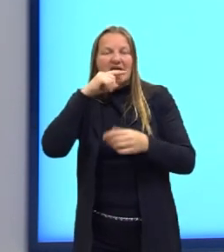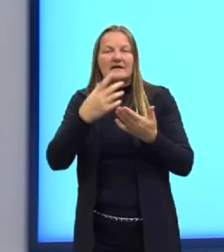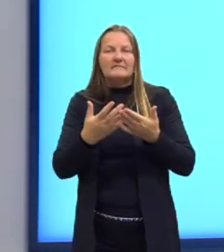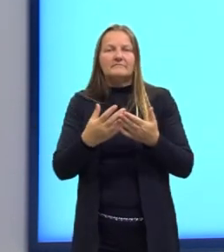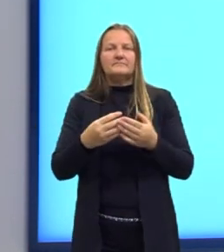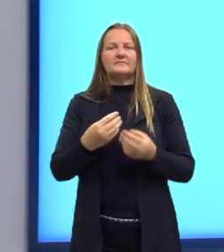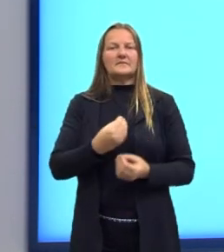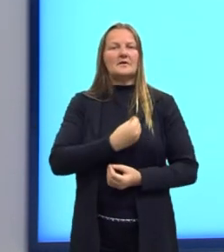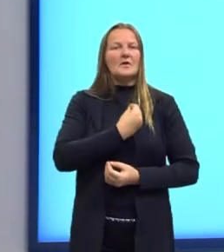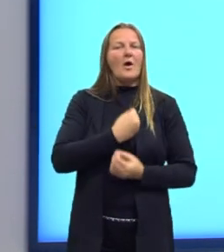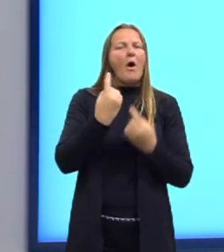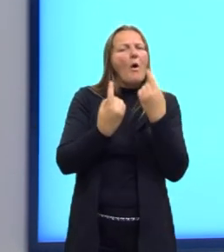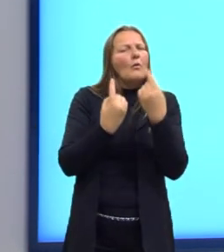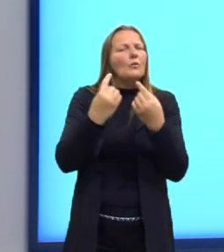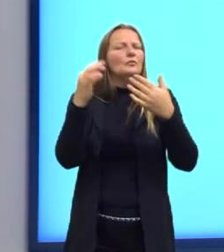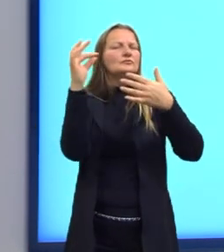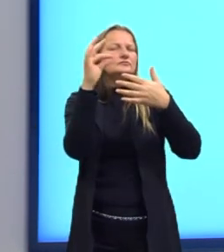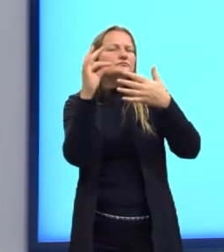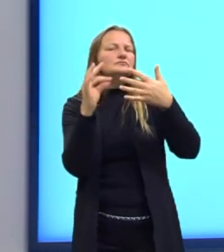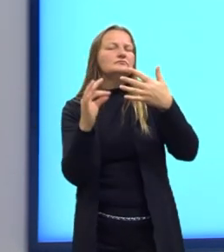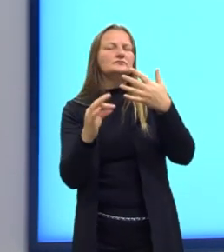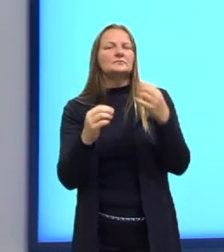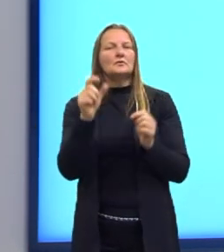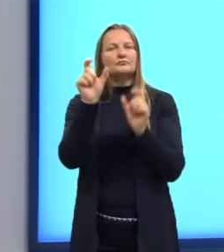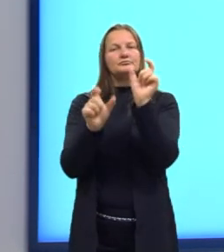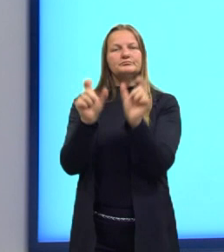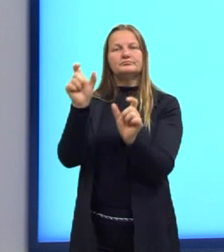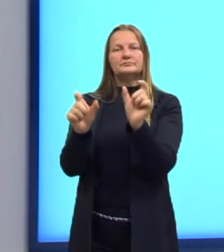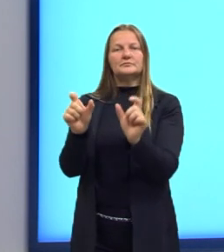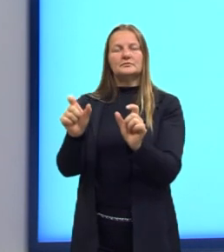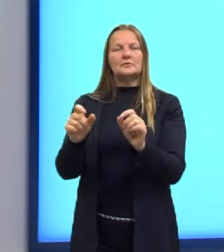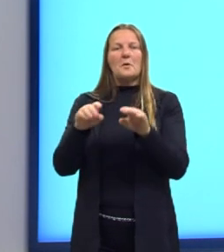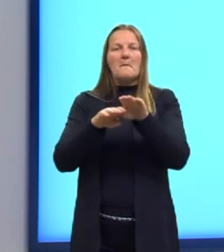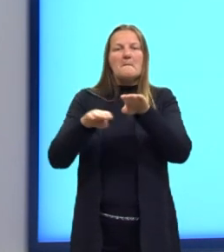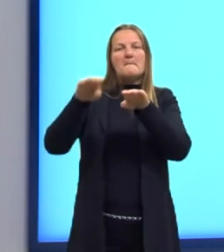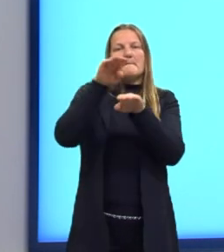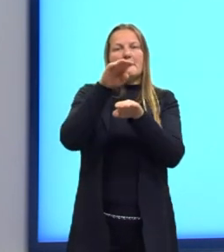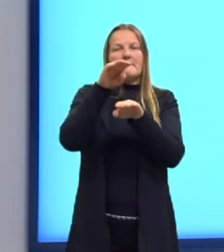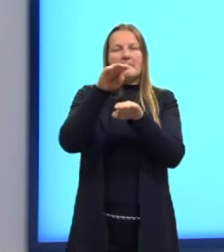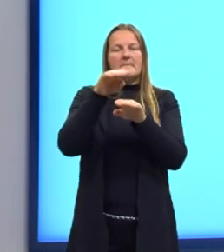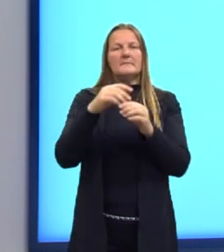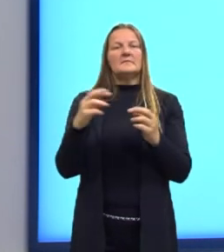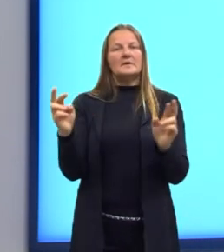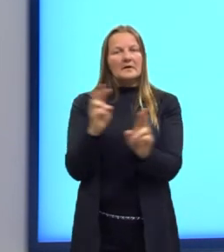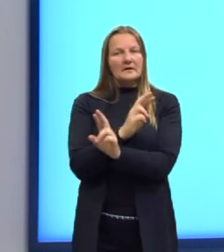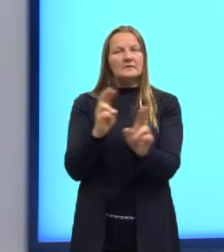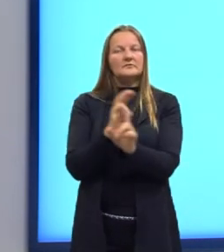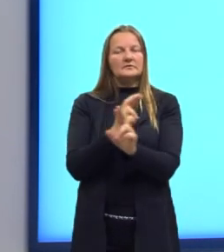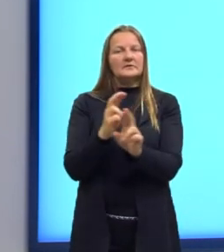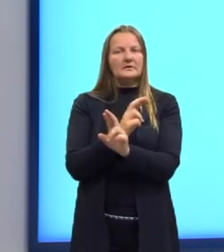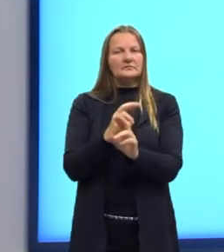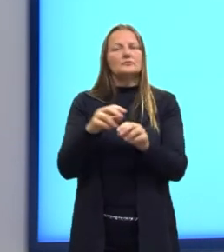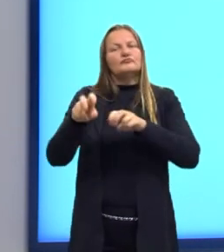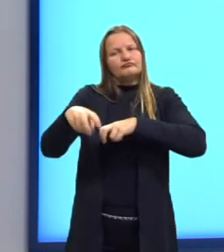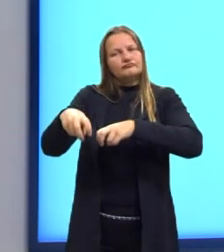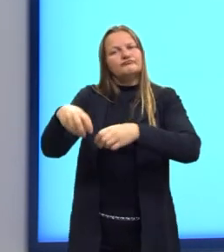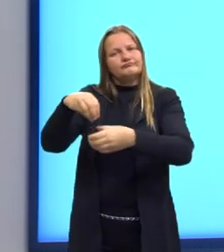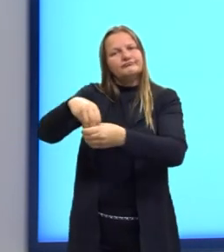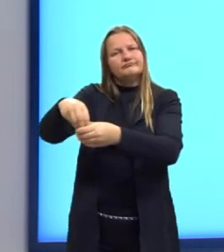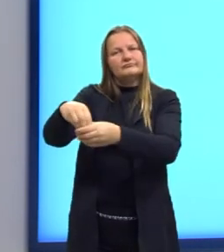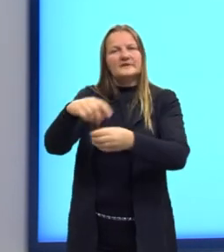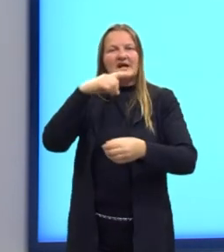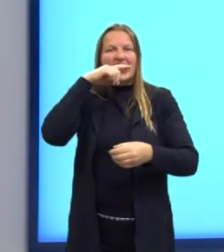nós temos né alguns elementos alguns indivíduos cada um e sua posição social relacionadas ao cultivo da